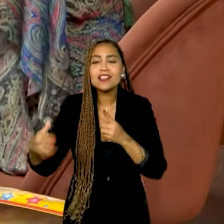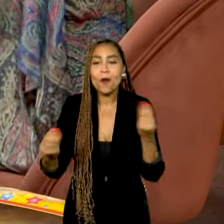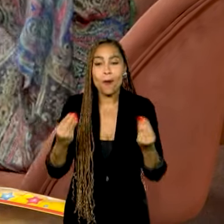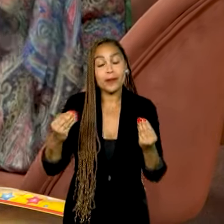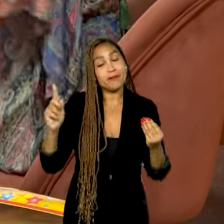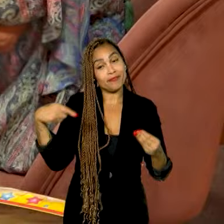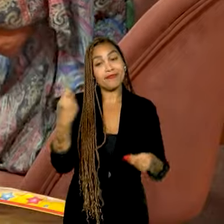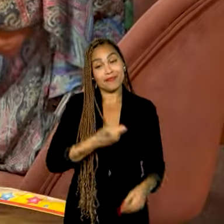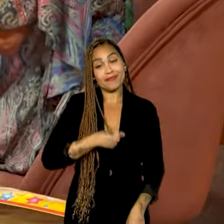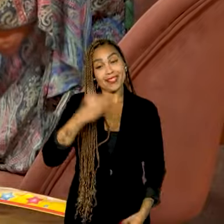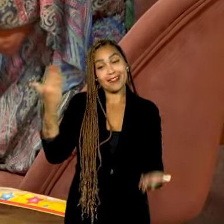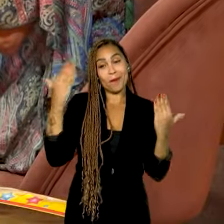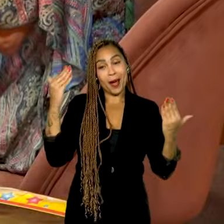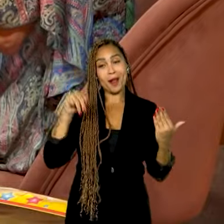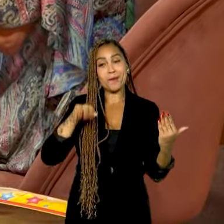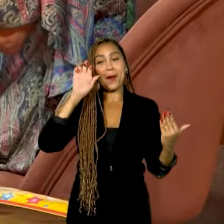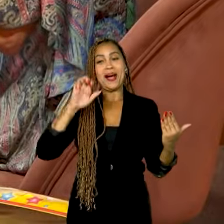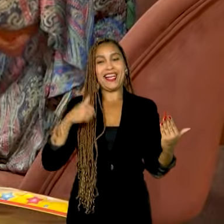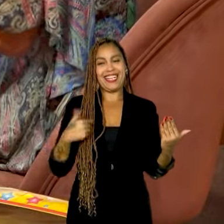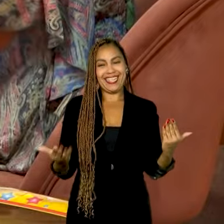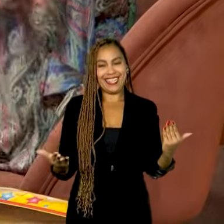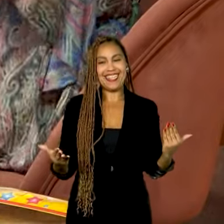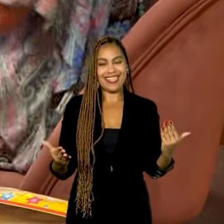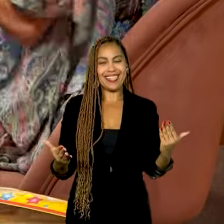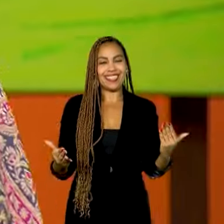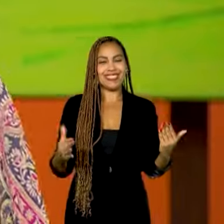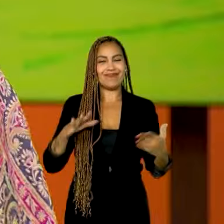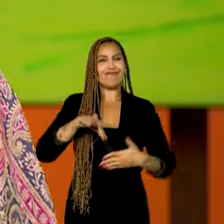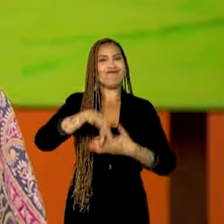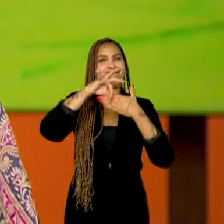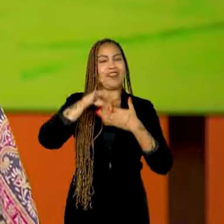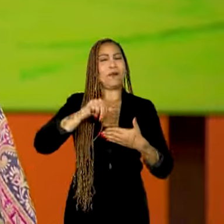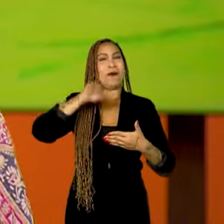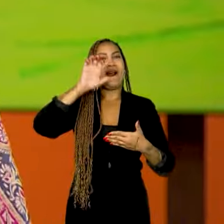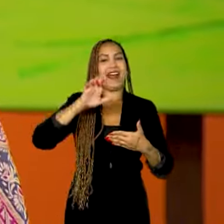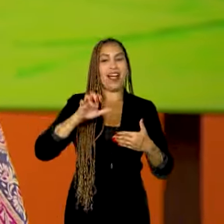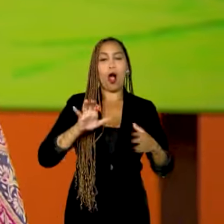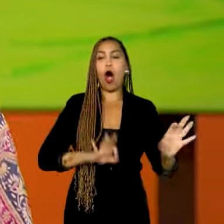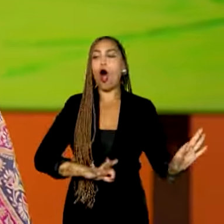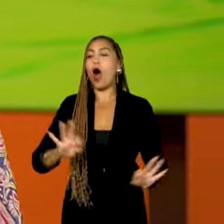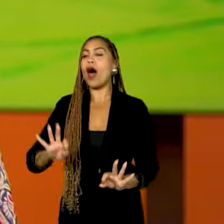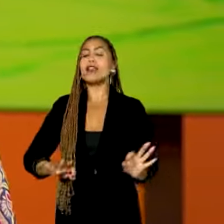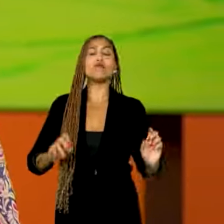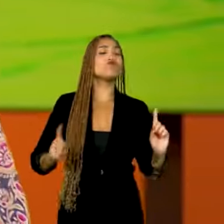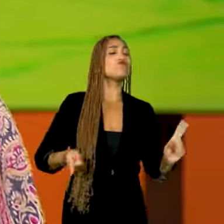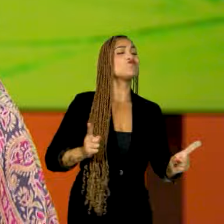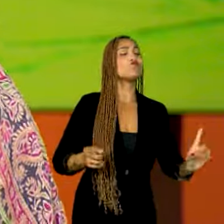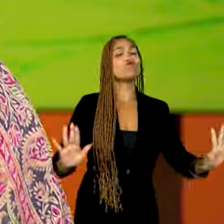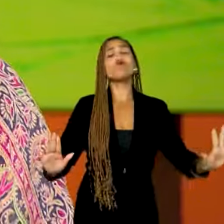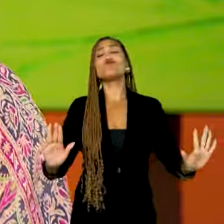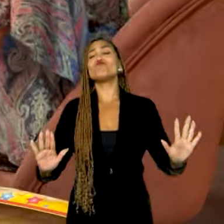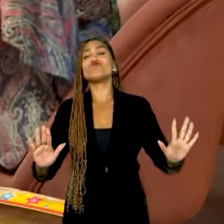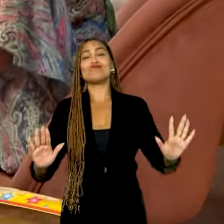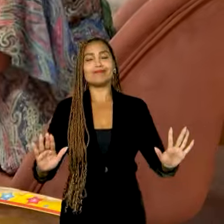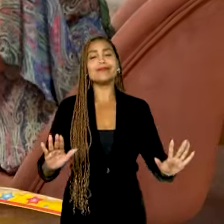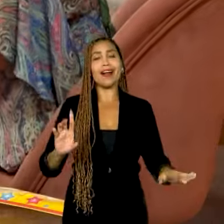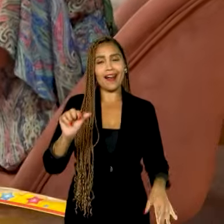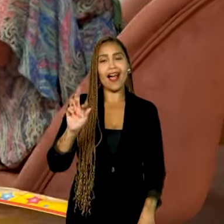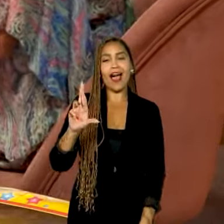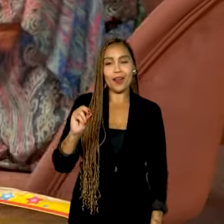mãezona, eu botava ordem no galinheiro. Sim. Porque eu boto ordem no galinheiro. Claro, comendo, claro. Assim, Sofia sabe